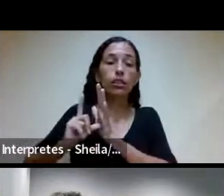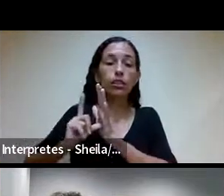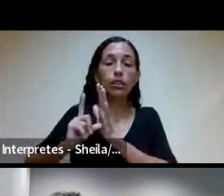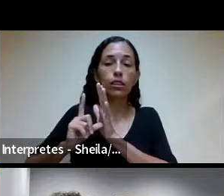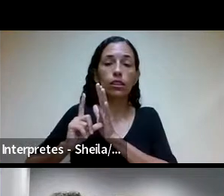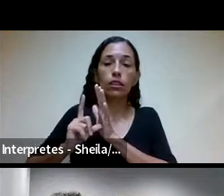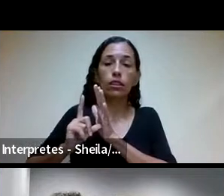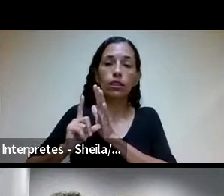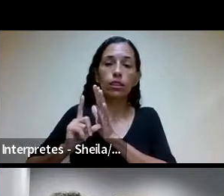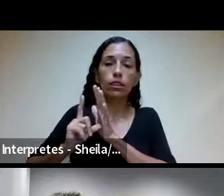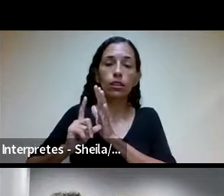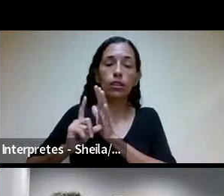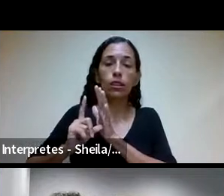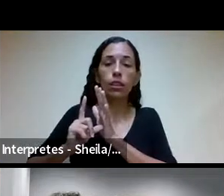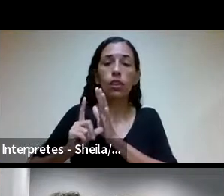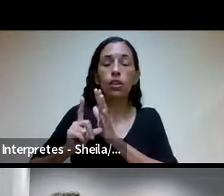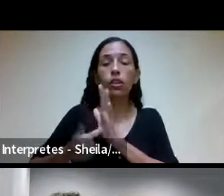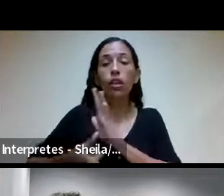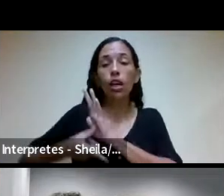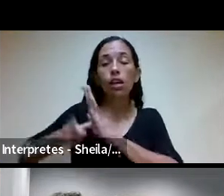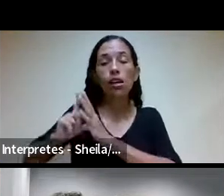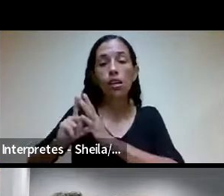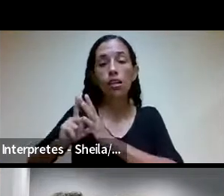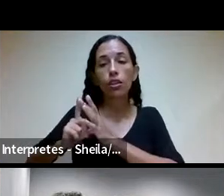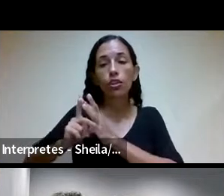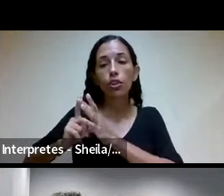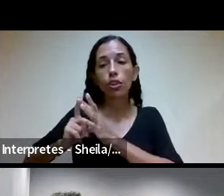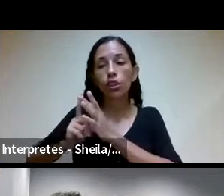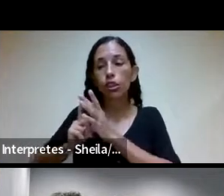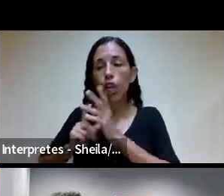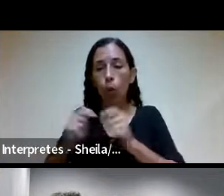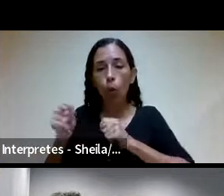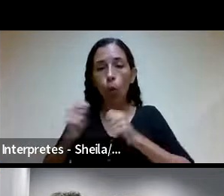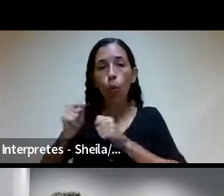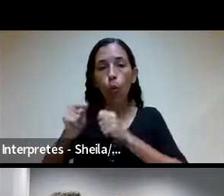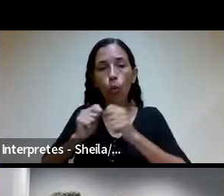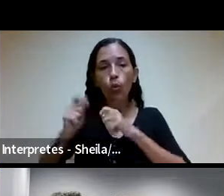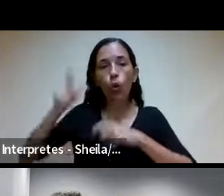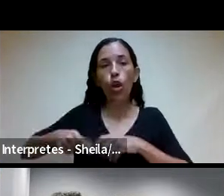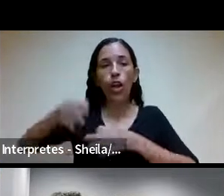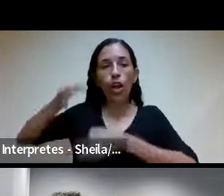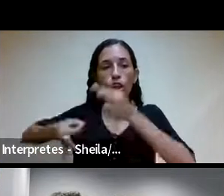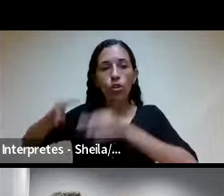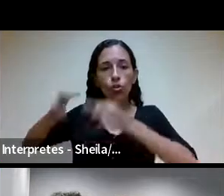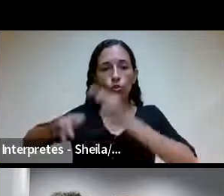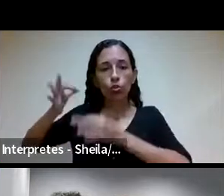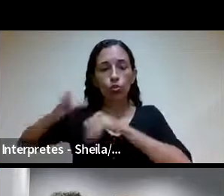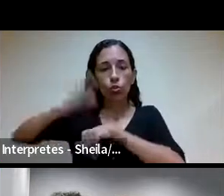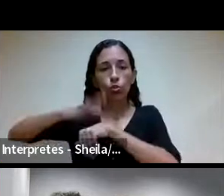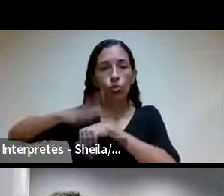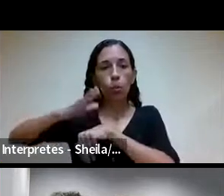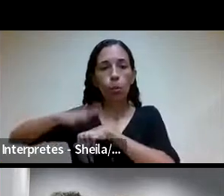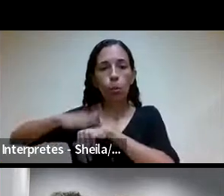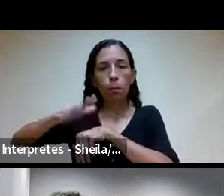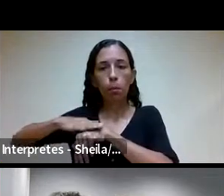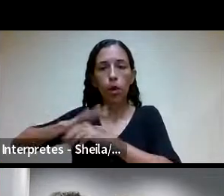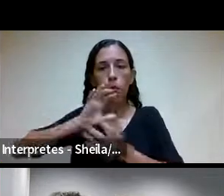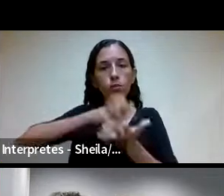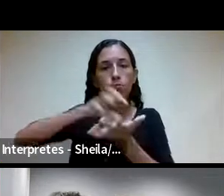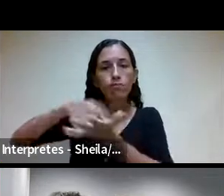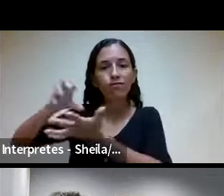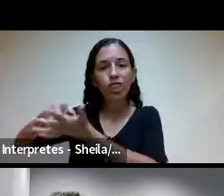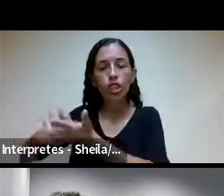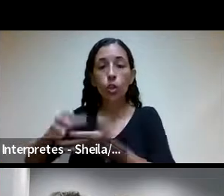vai ser do Tribunal Regional. E certamente farei o possível para prepará-la com o acompanhamento